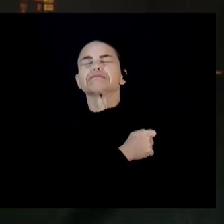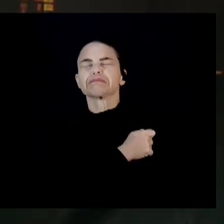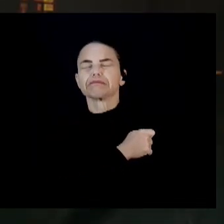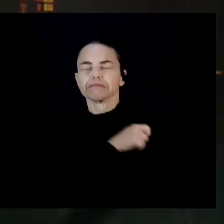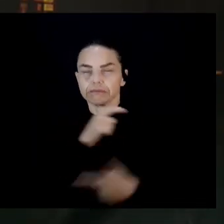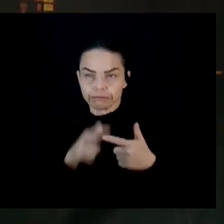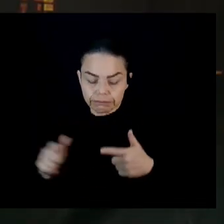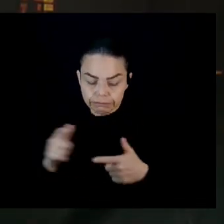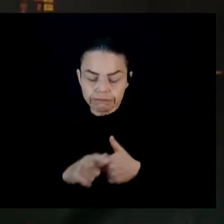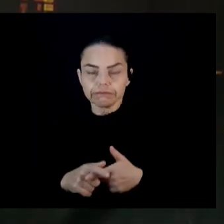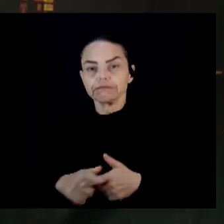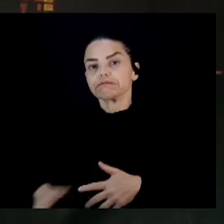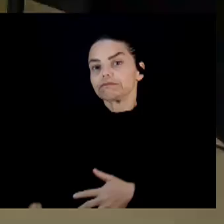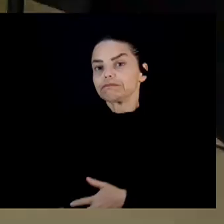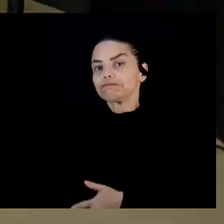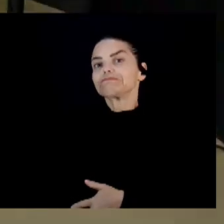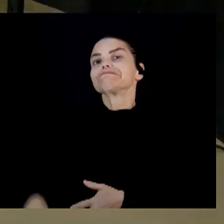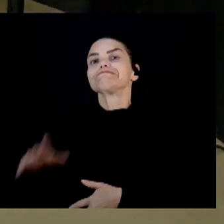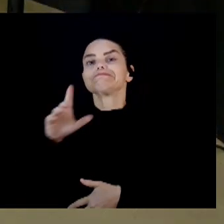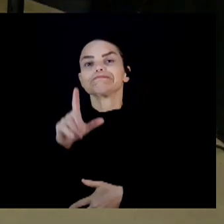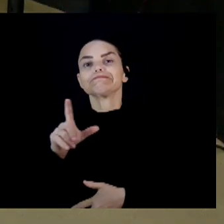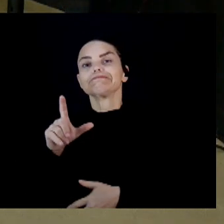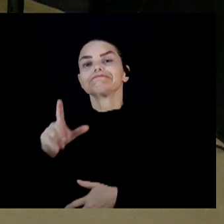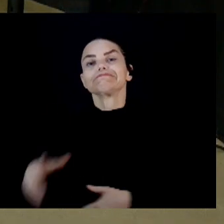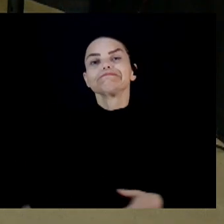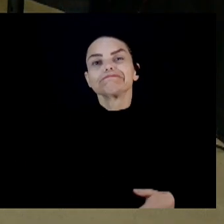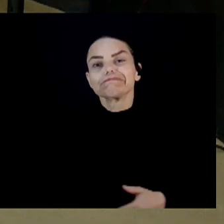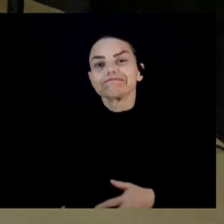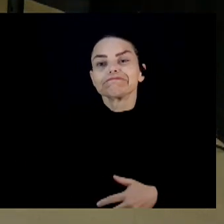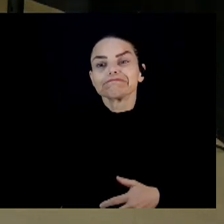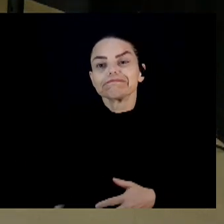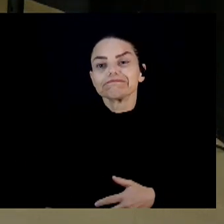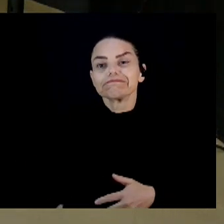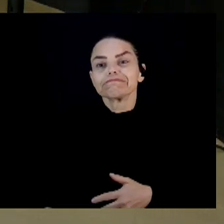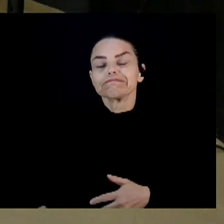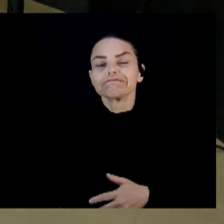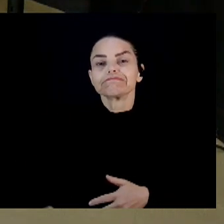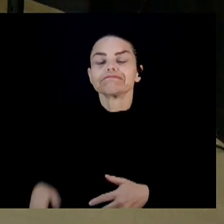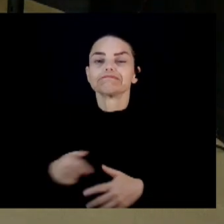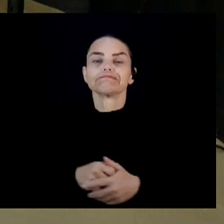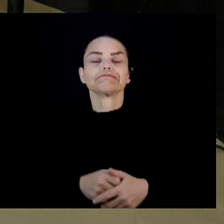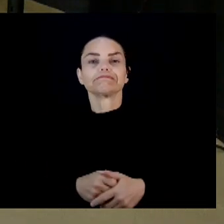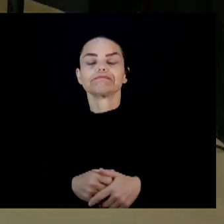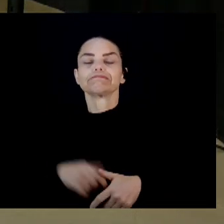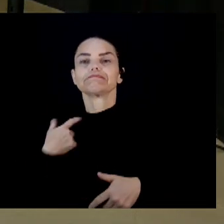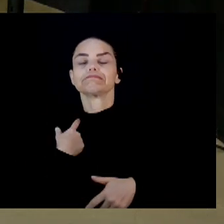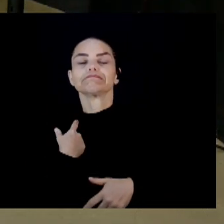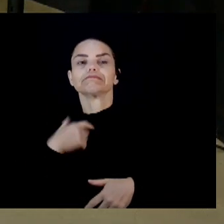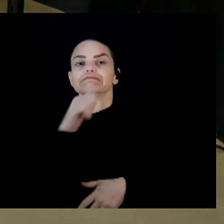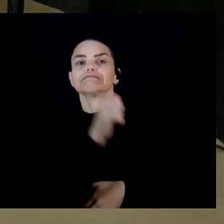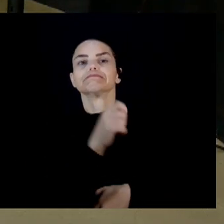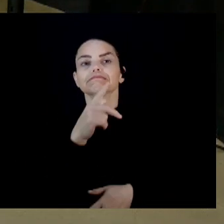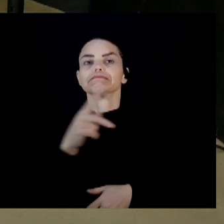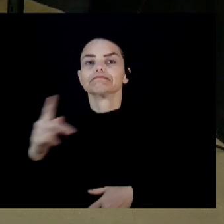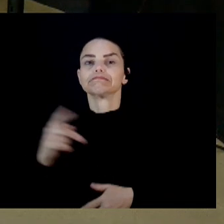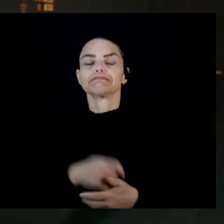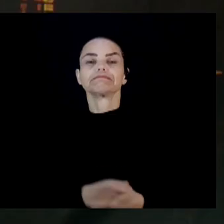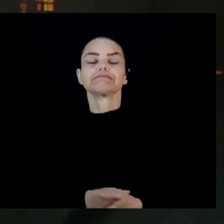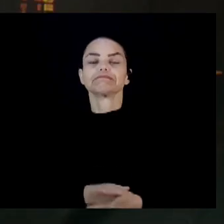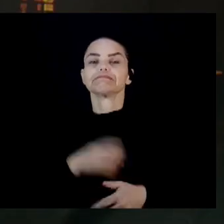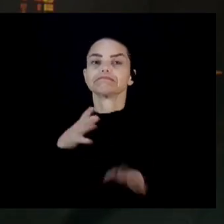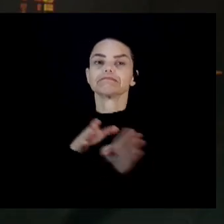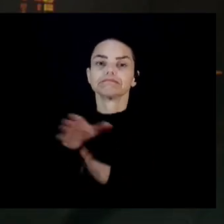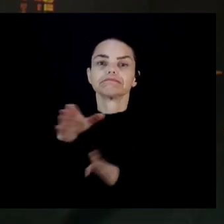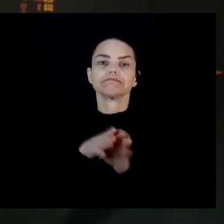lombar. Tudo isso, apesar de a gente ter, inclusive, aplicativos que orientam os exercícios, o que deve ser levado em